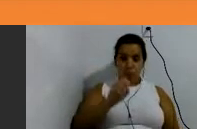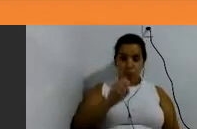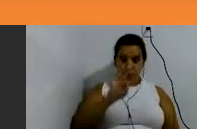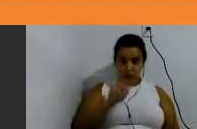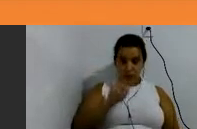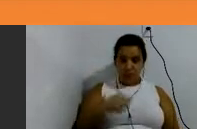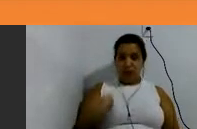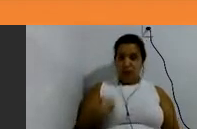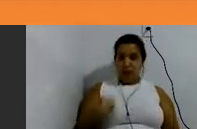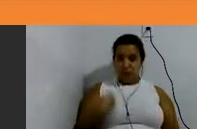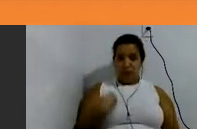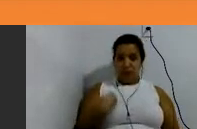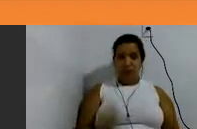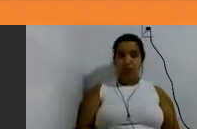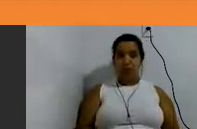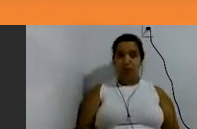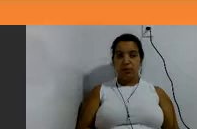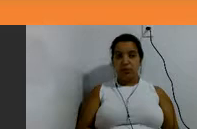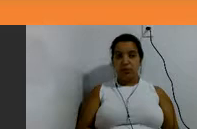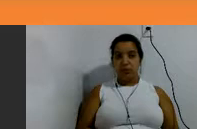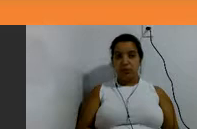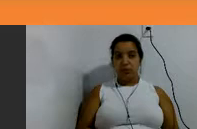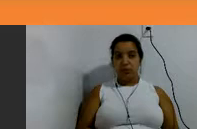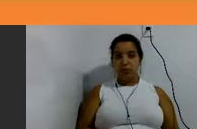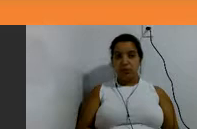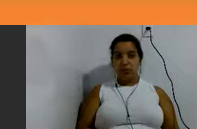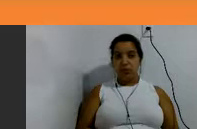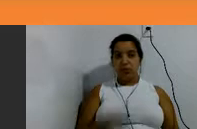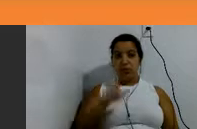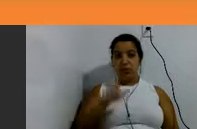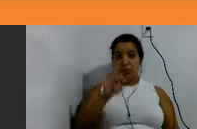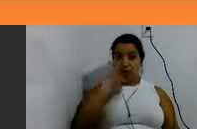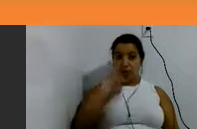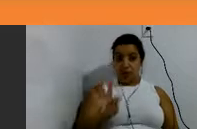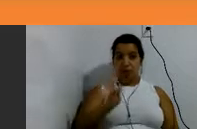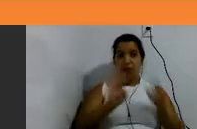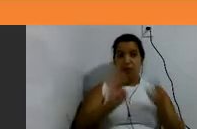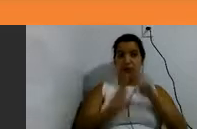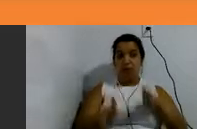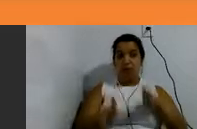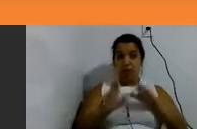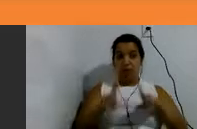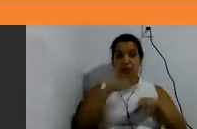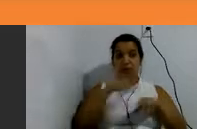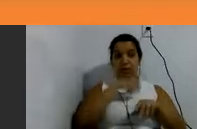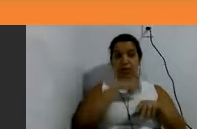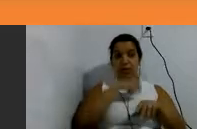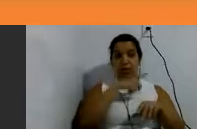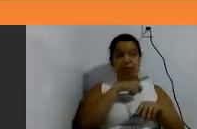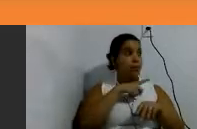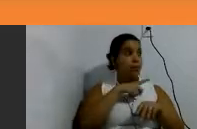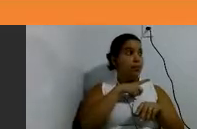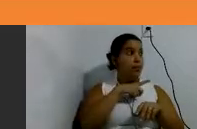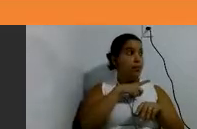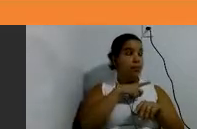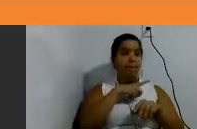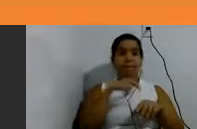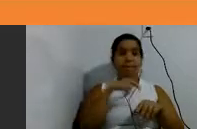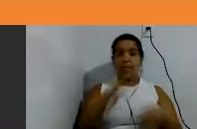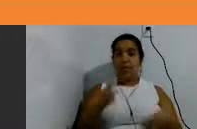lesão, e nesse meio lite, ela vai se diferenciar na forma